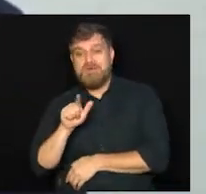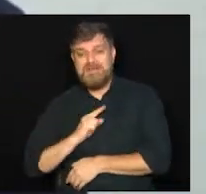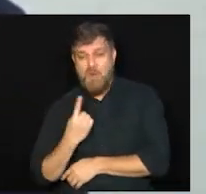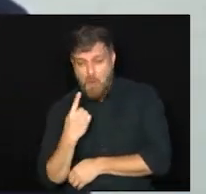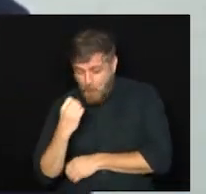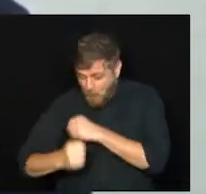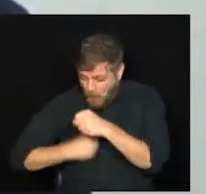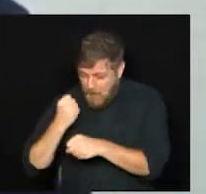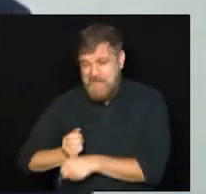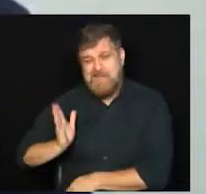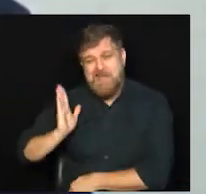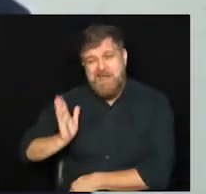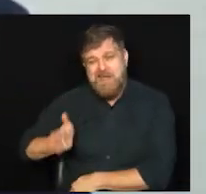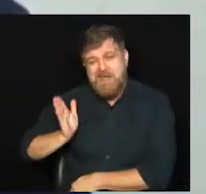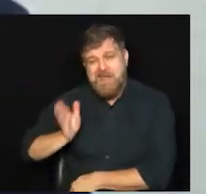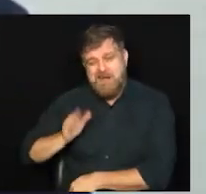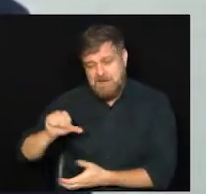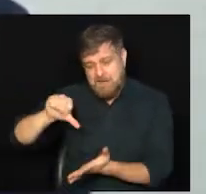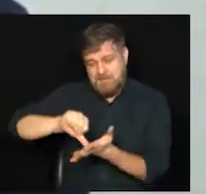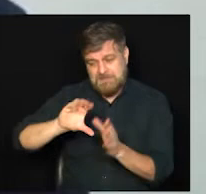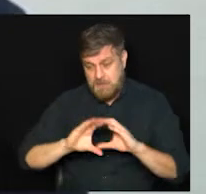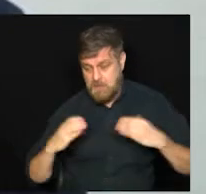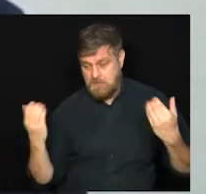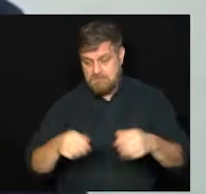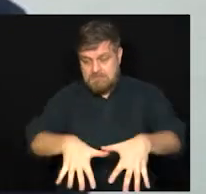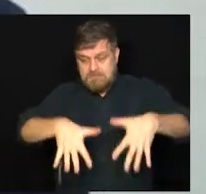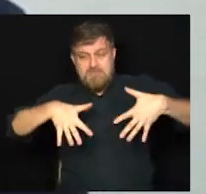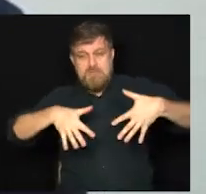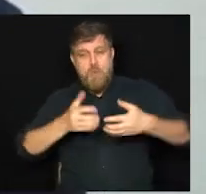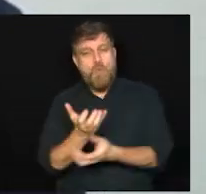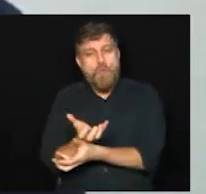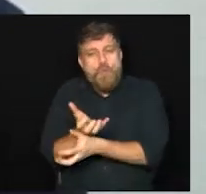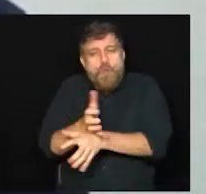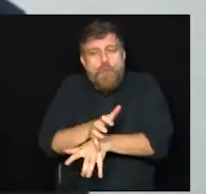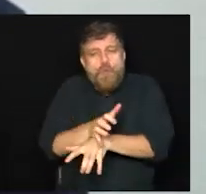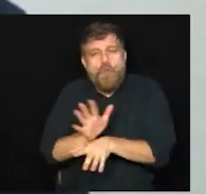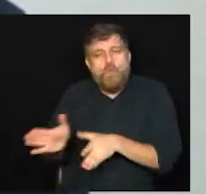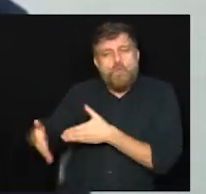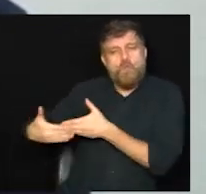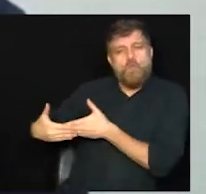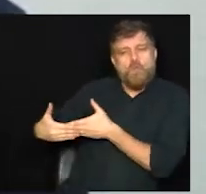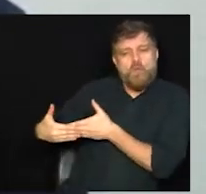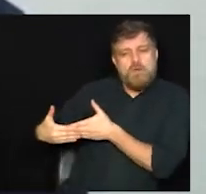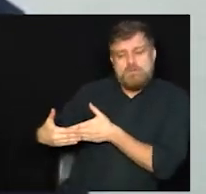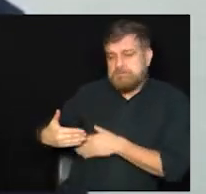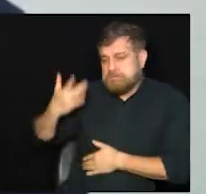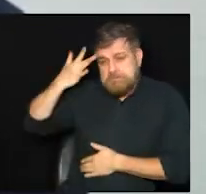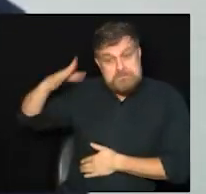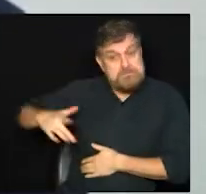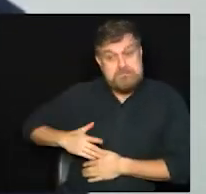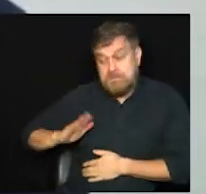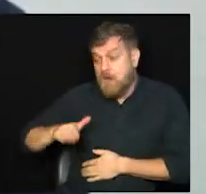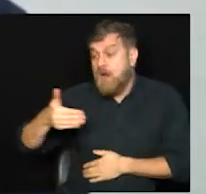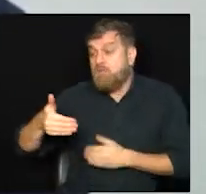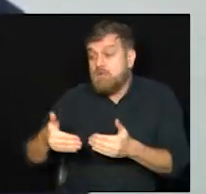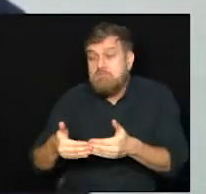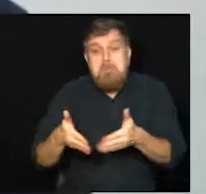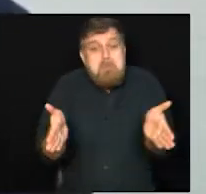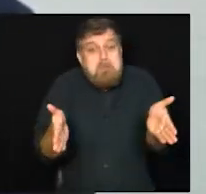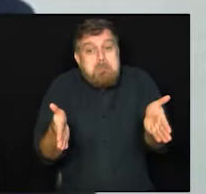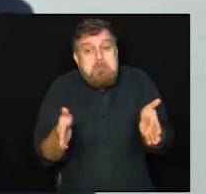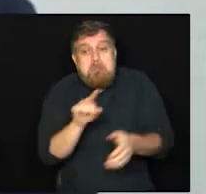ano do centro de convenções absolutamente fechado, sem previsão de quando é a data de abertura.